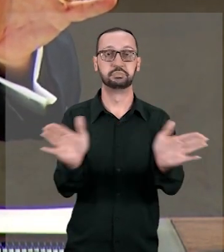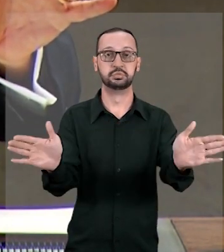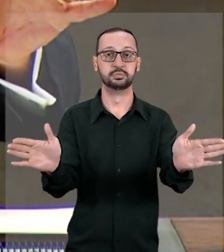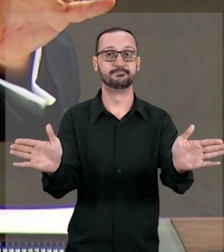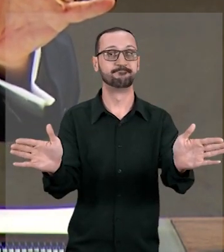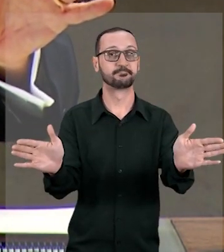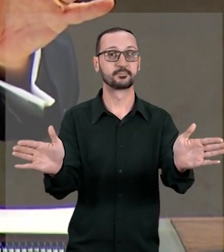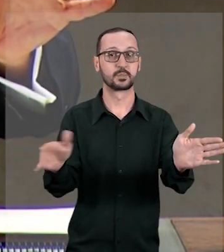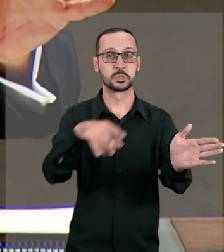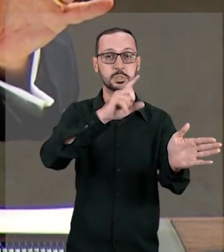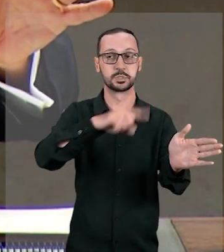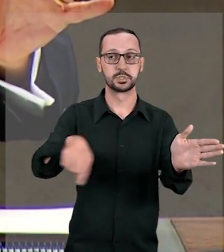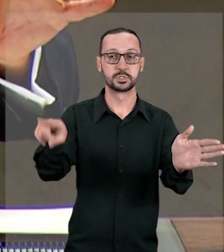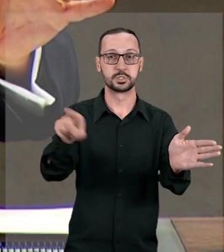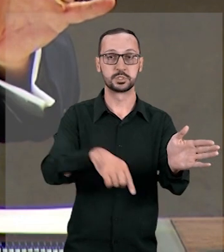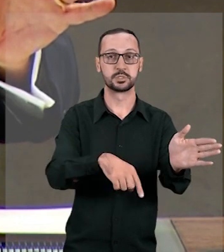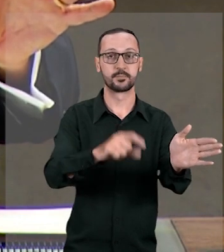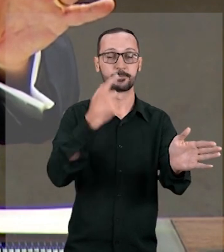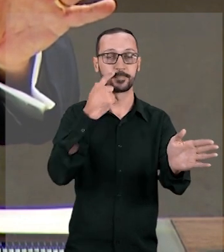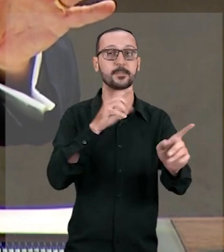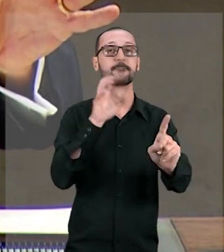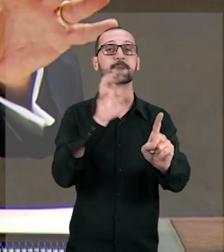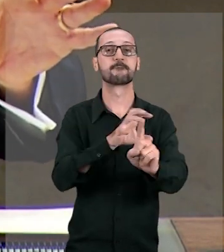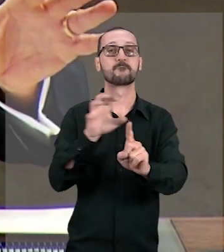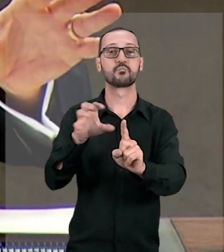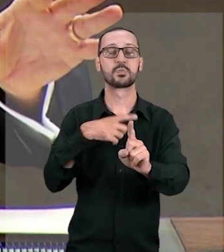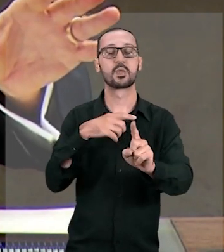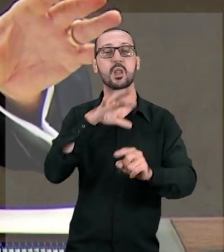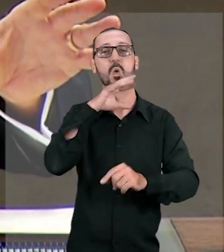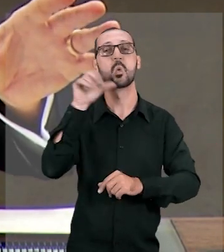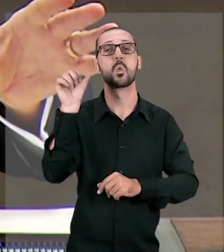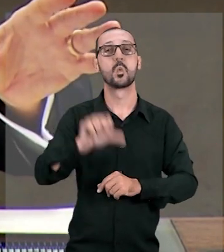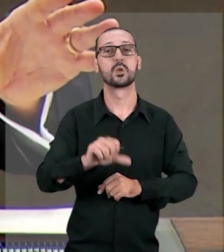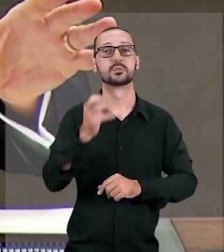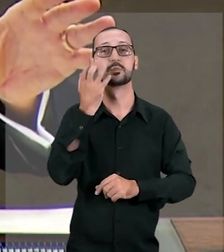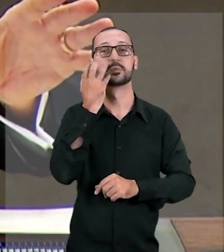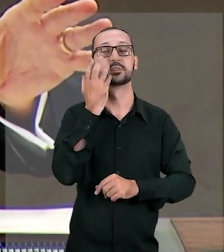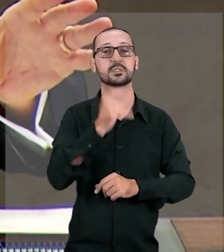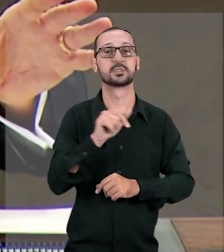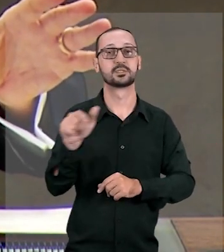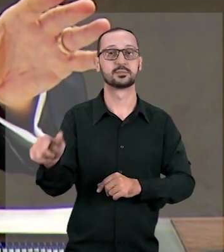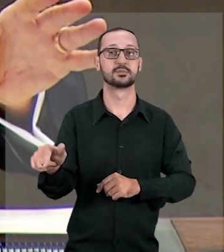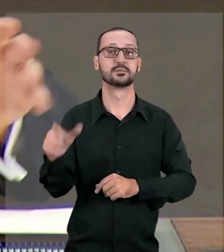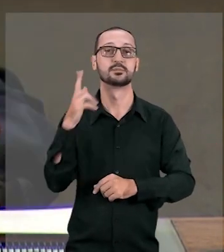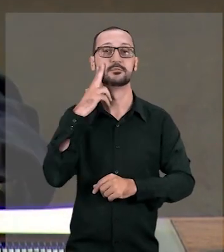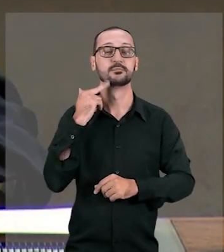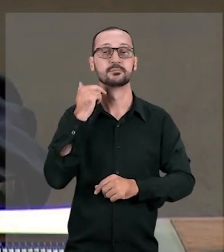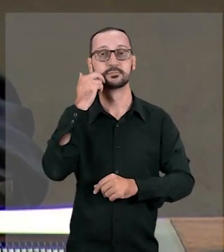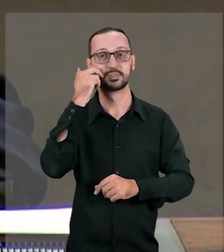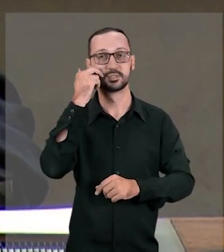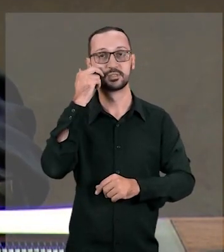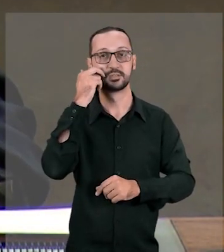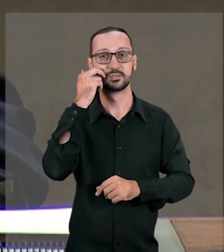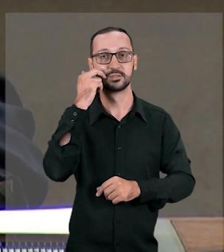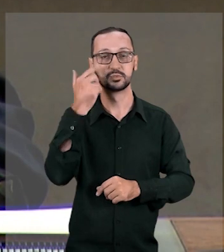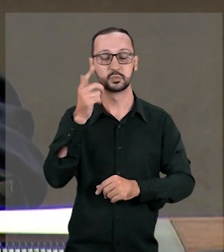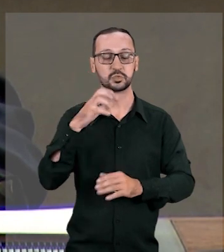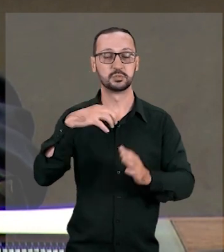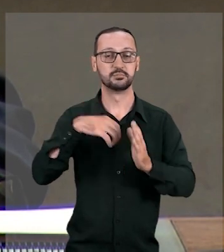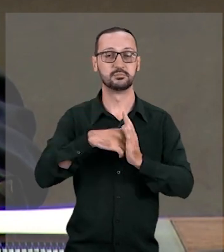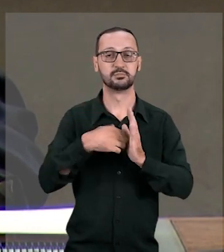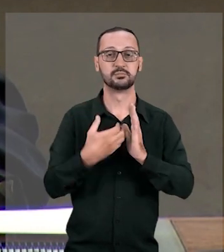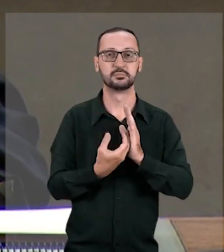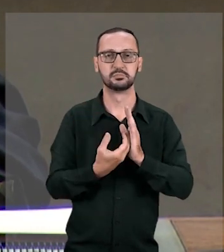Estudos demonstravam que isso produzia um impacto extremamente negativo sobre as crianças negras. Não tinha maioria no